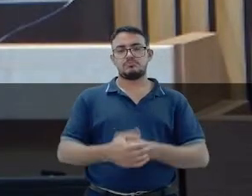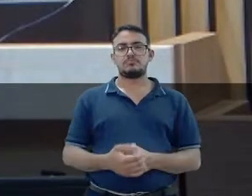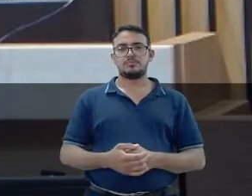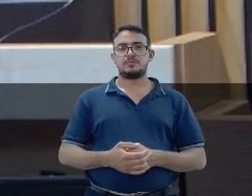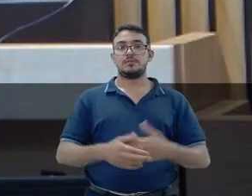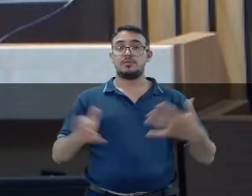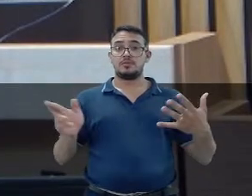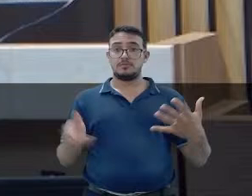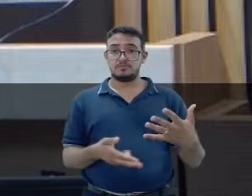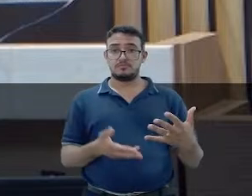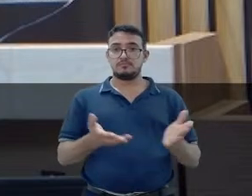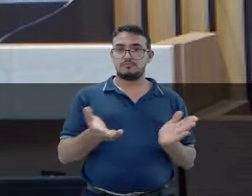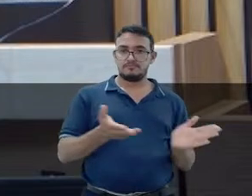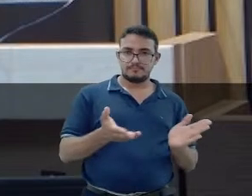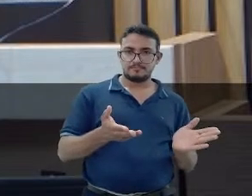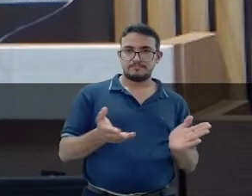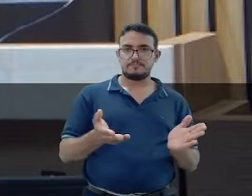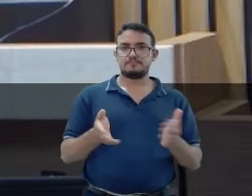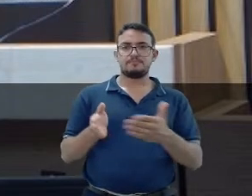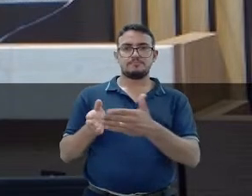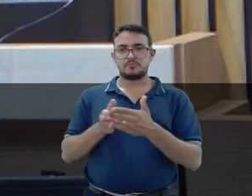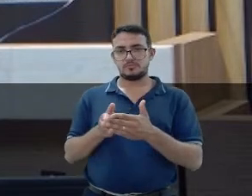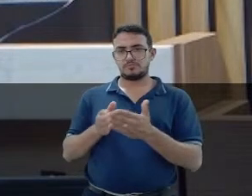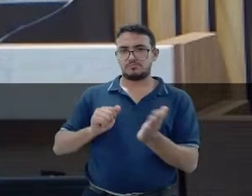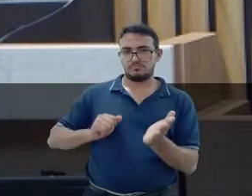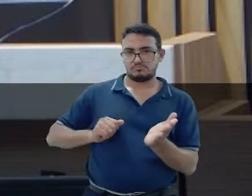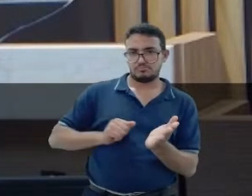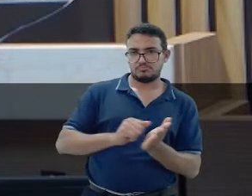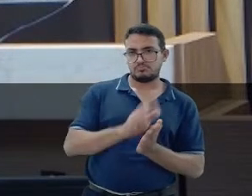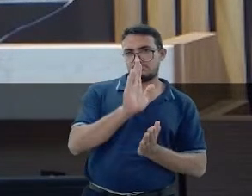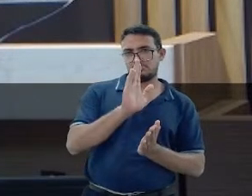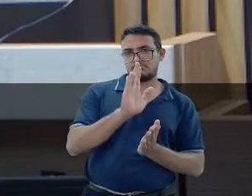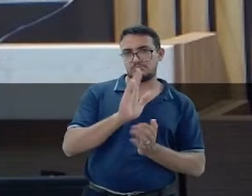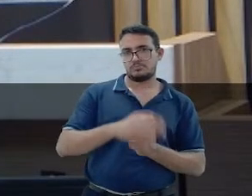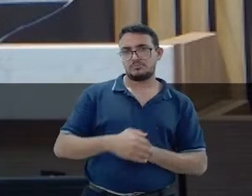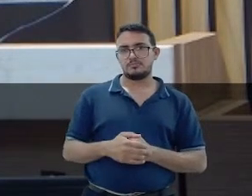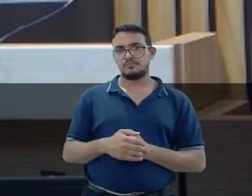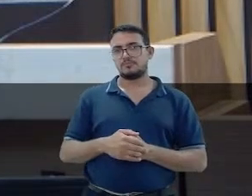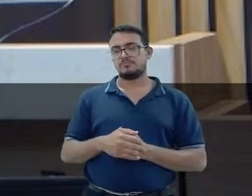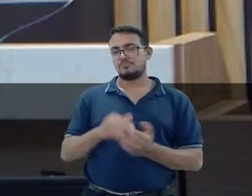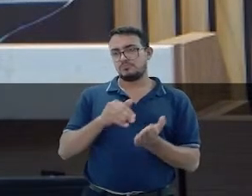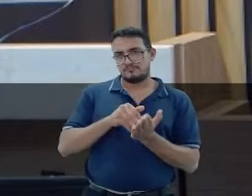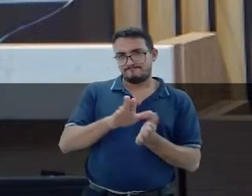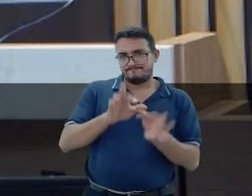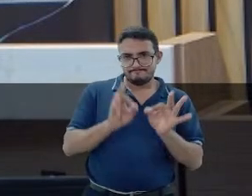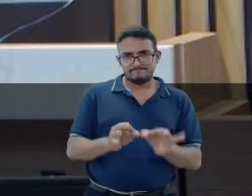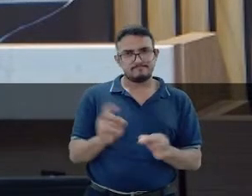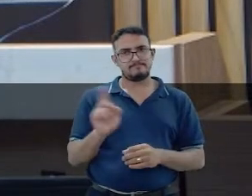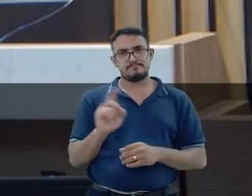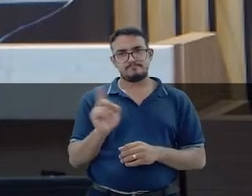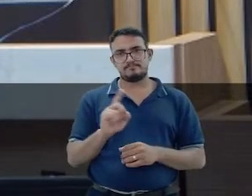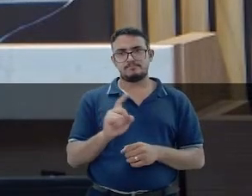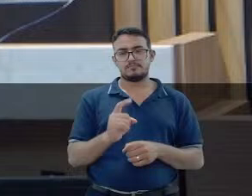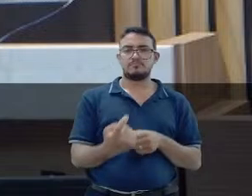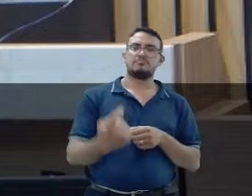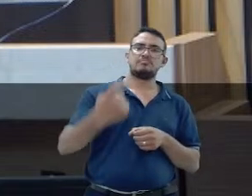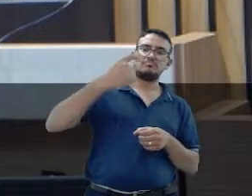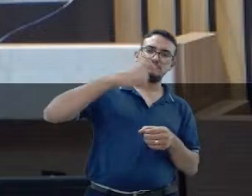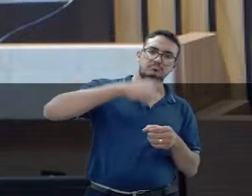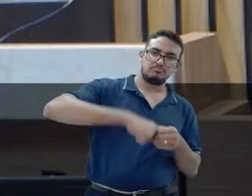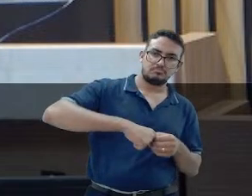Recurso das partes, pedido de demissão, sem justa causa, reversão, reconvenção.